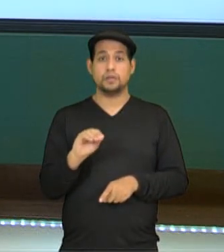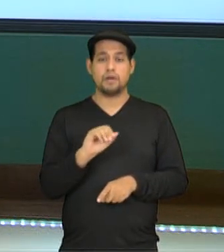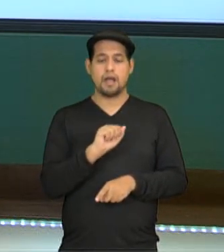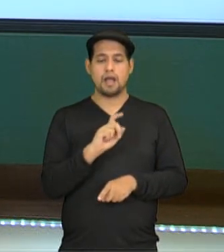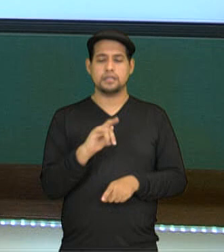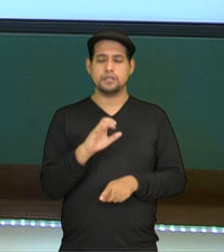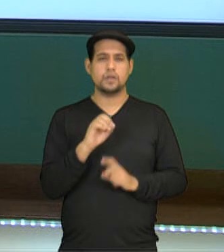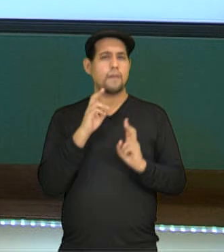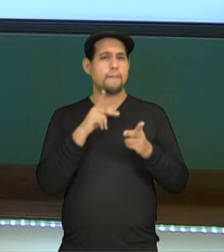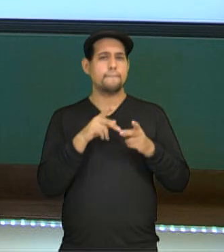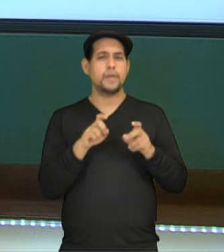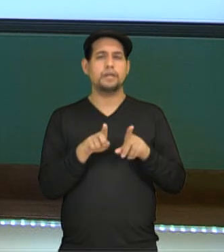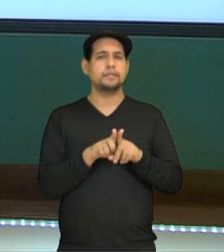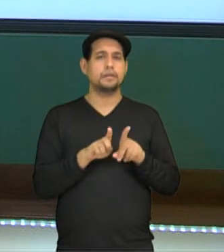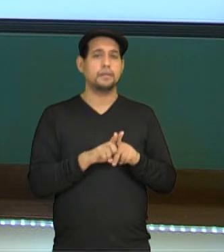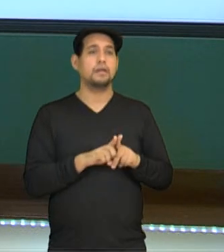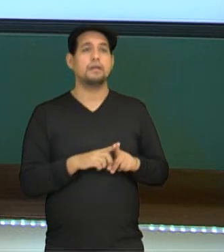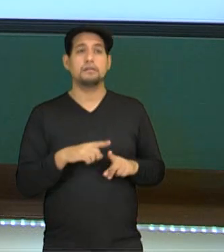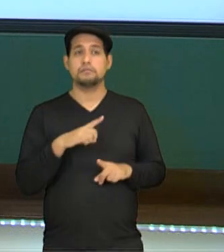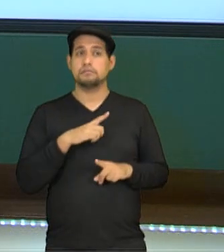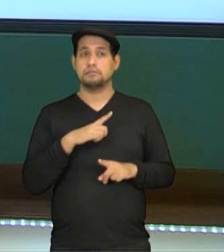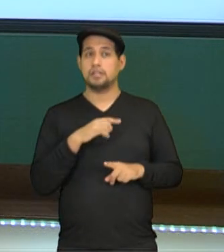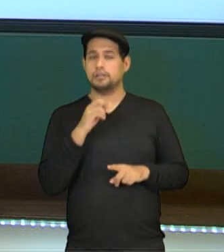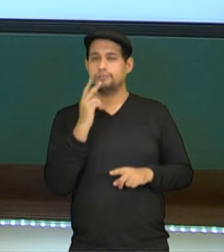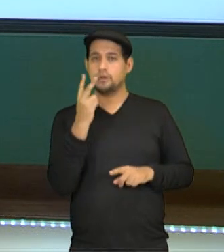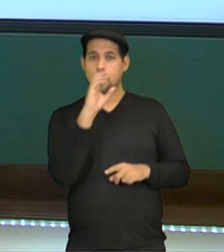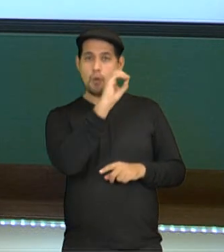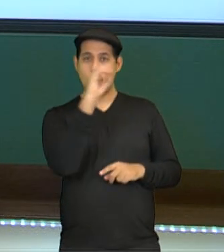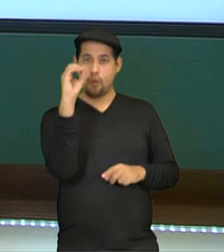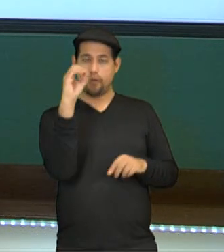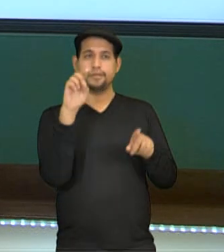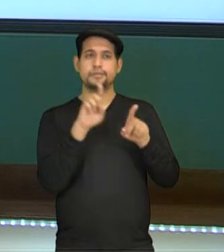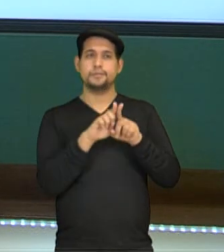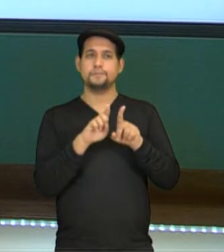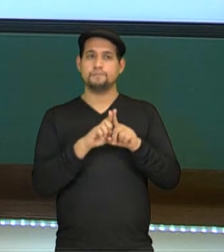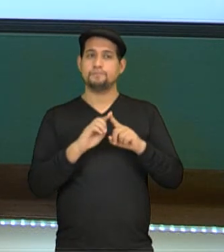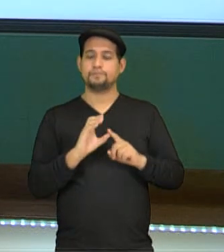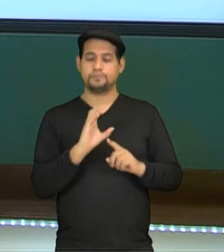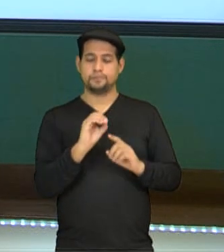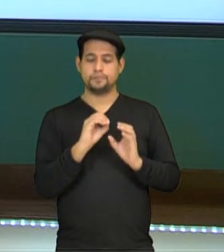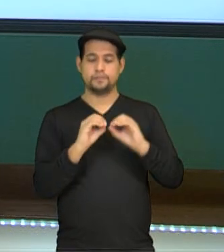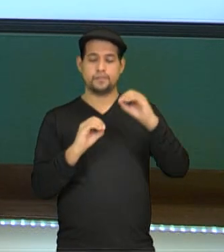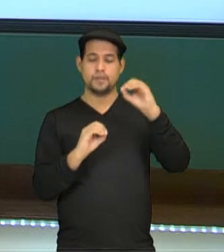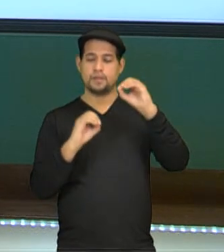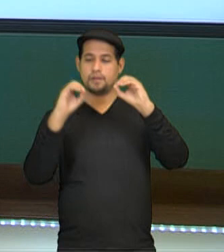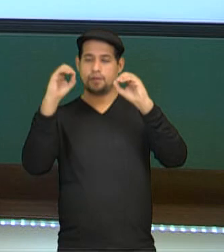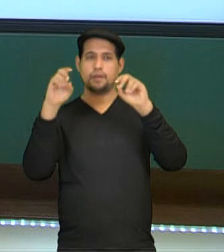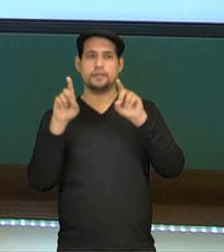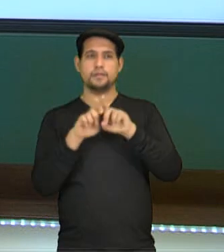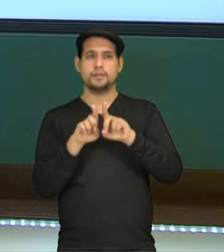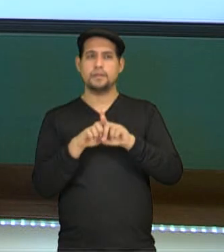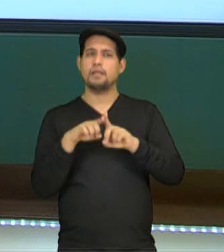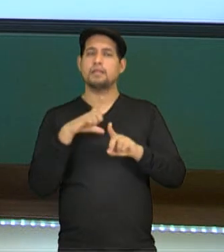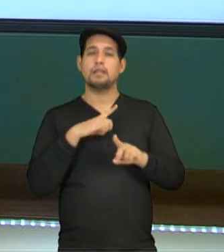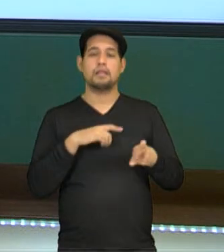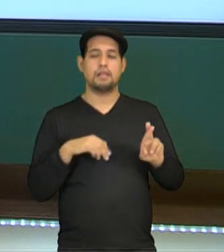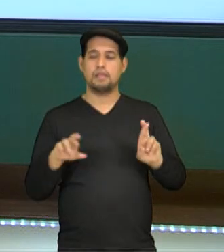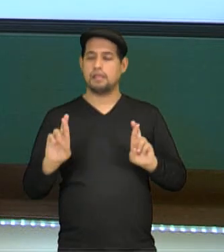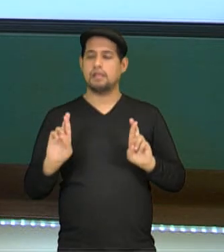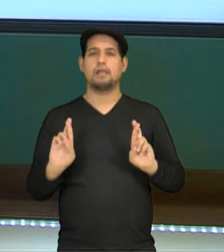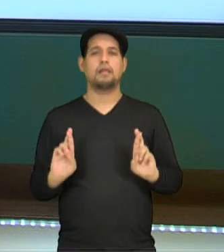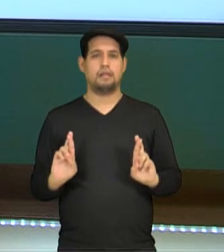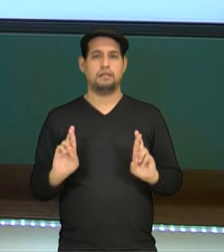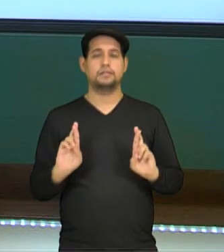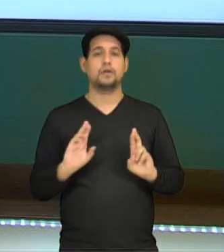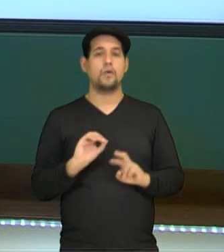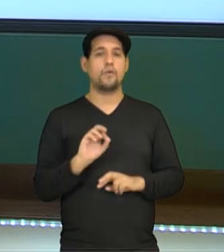Observe C-O, CO, esse O ligado a outro C-O, e aqui nós temos